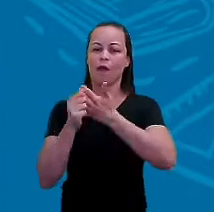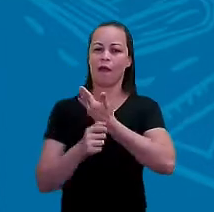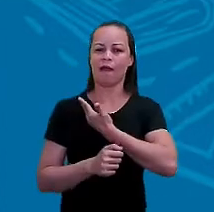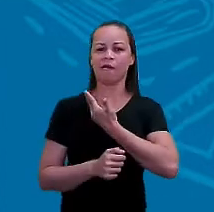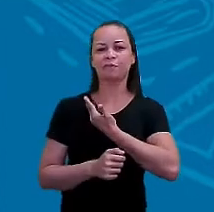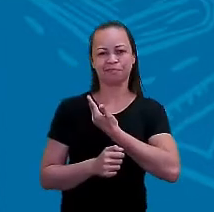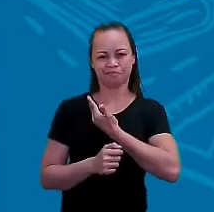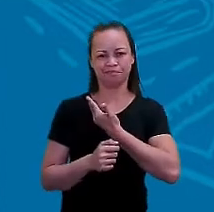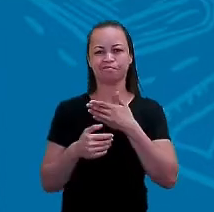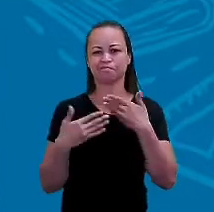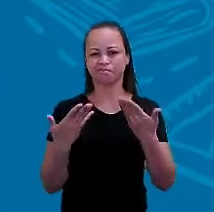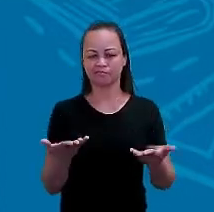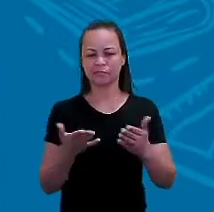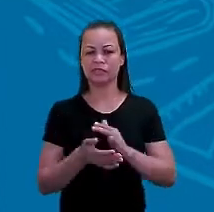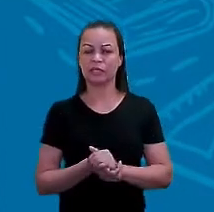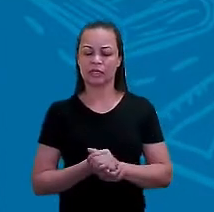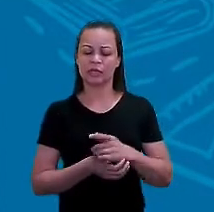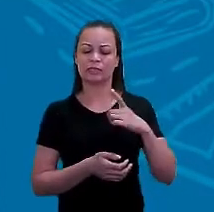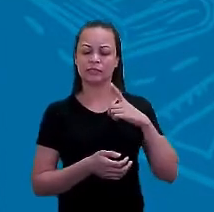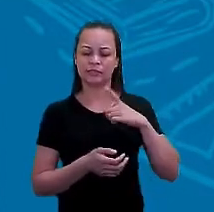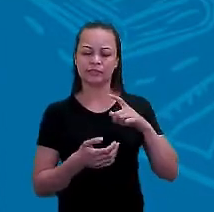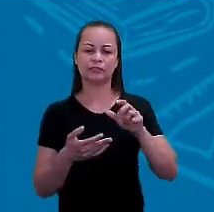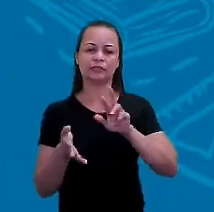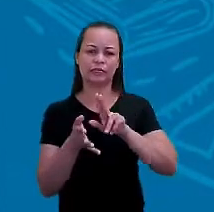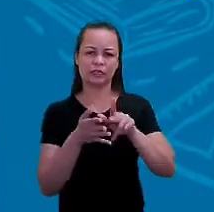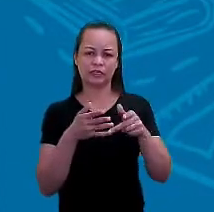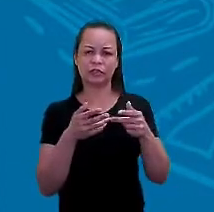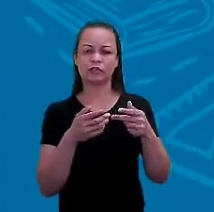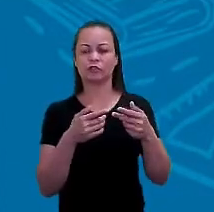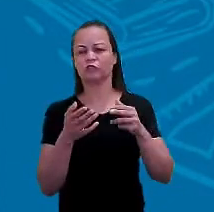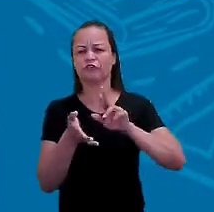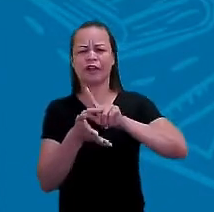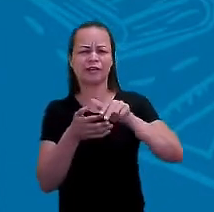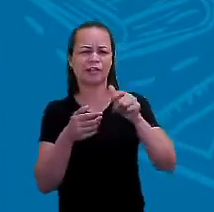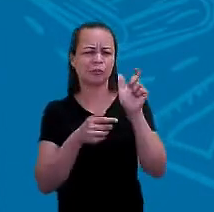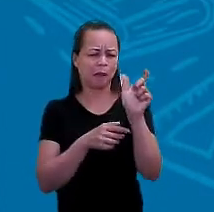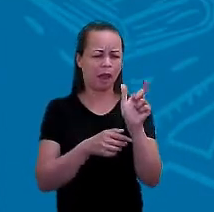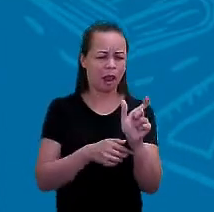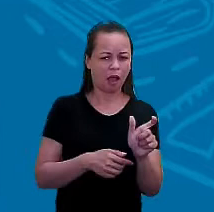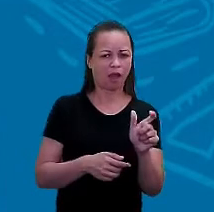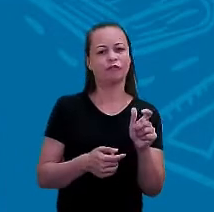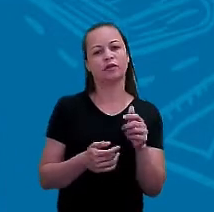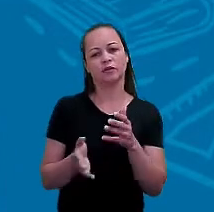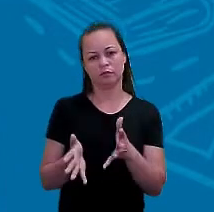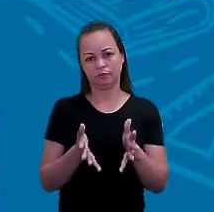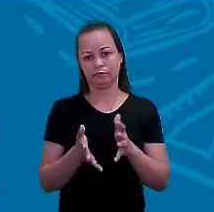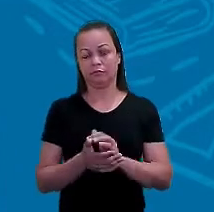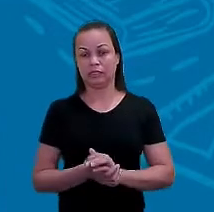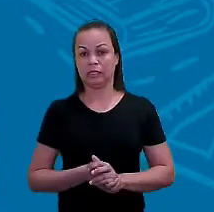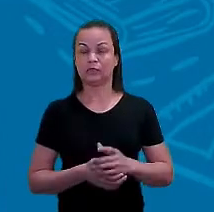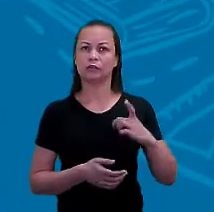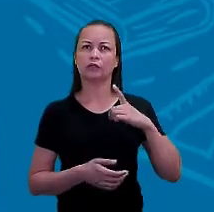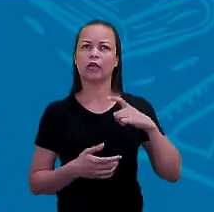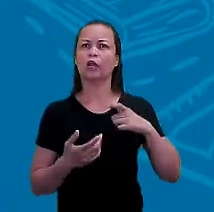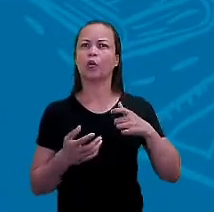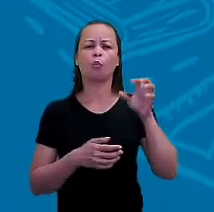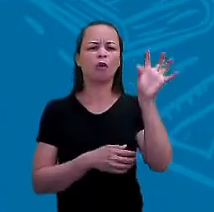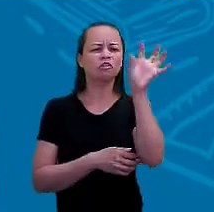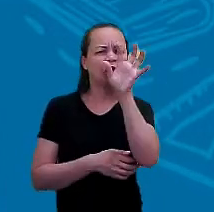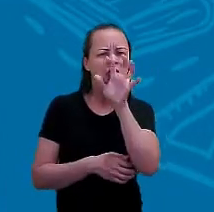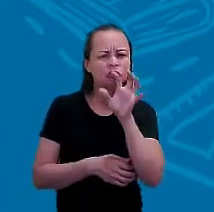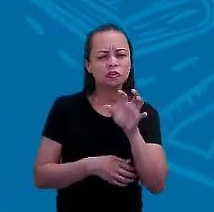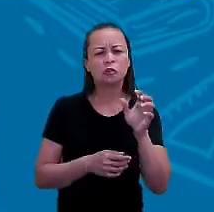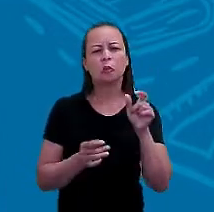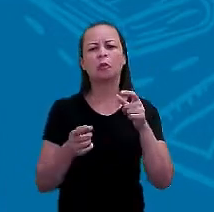O Secret Friend, Invisible Friend. E eu ainda vou mais além. Algumas regiões chamam de